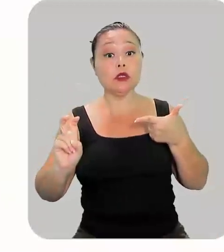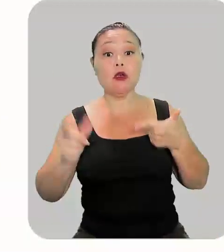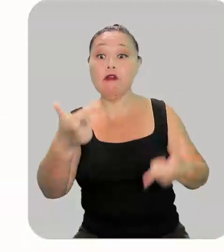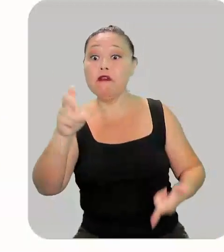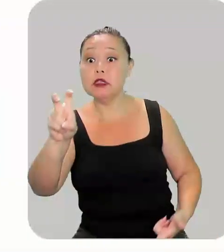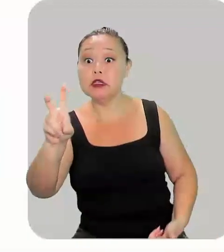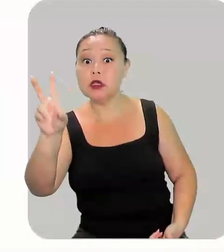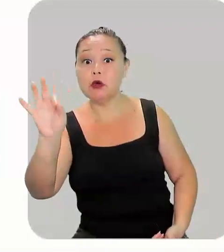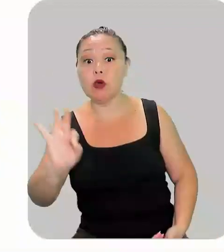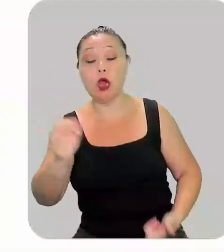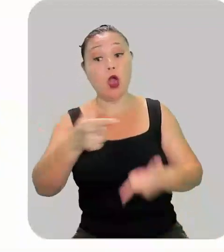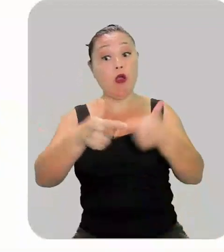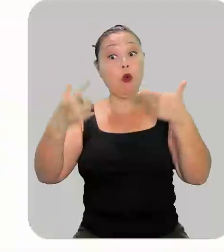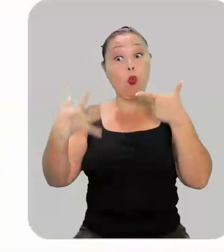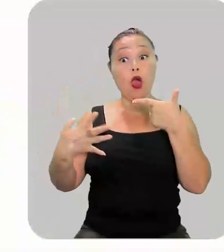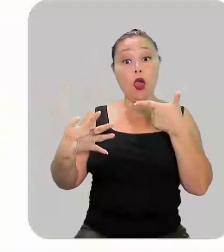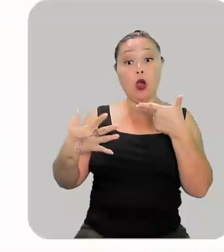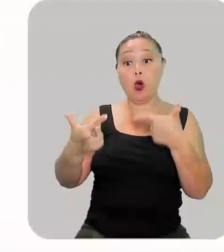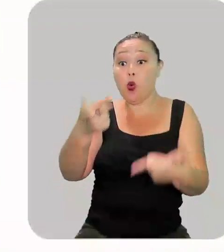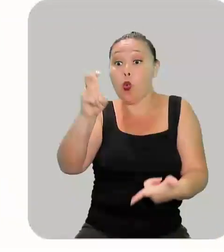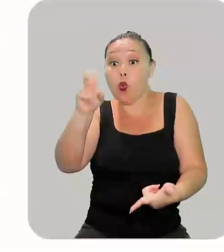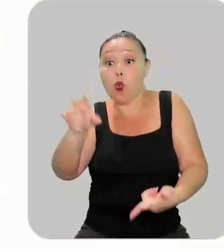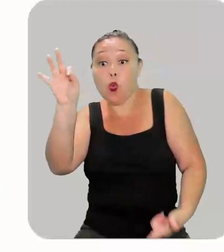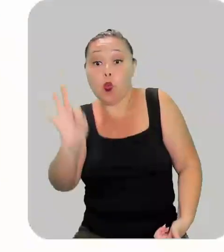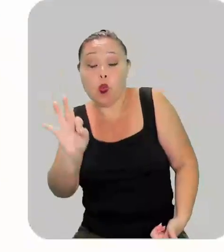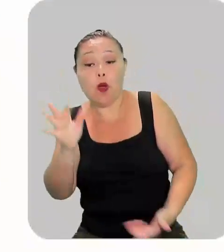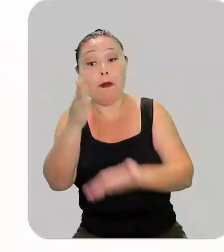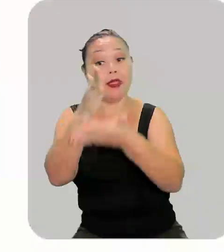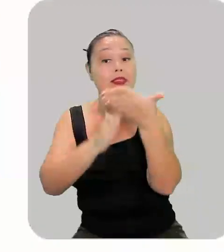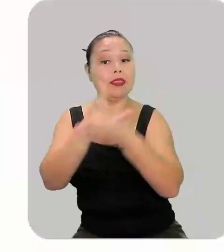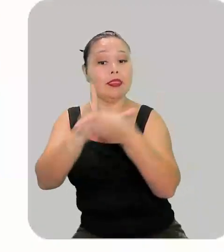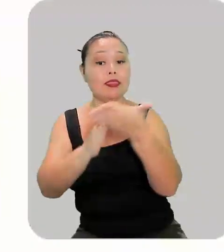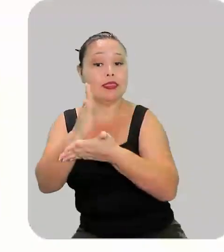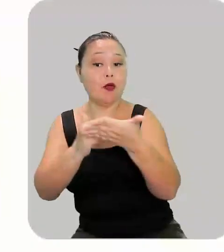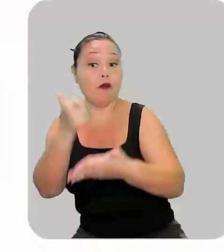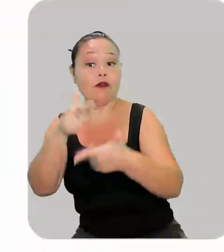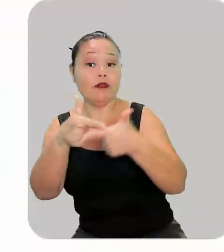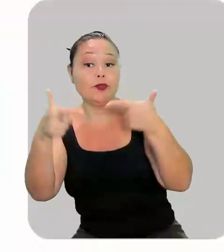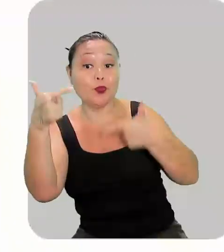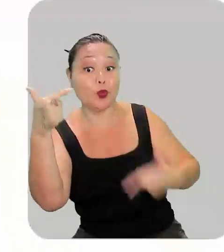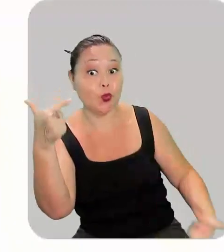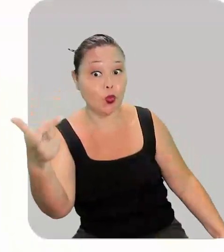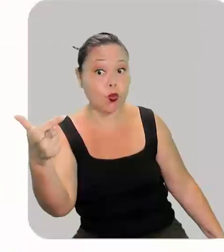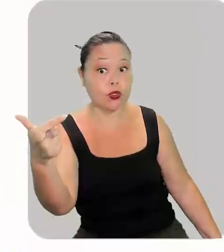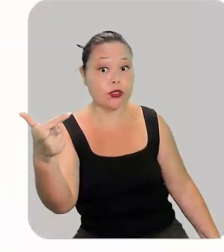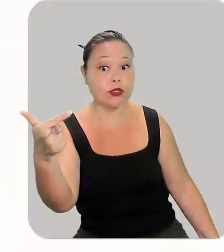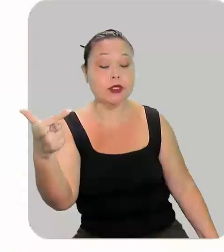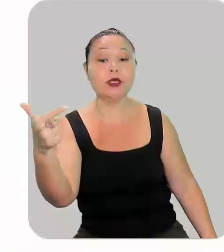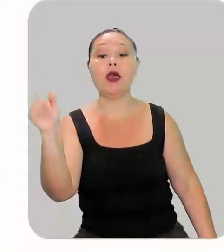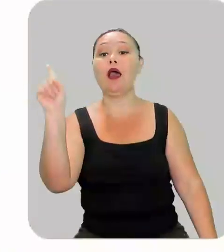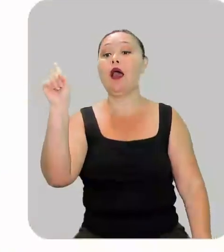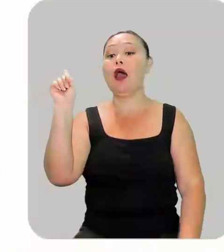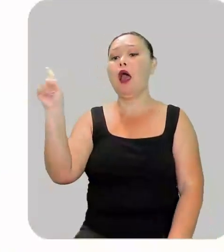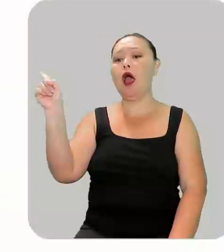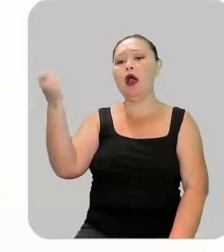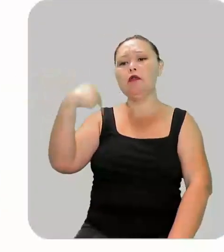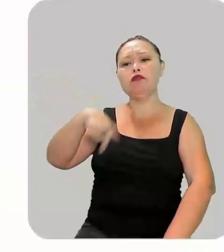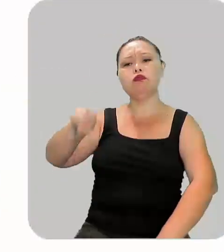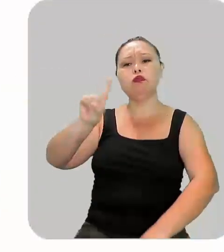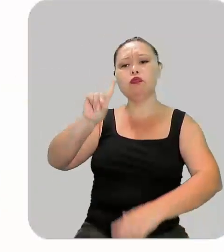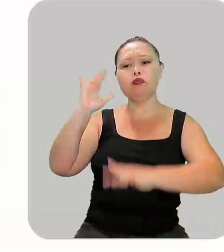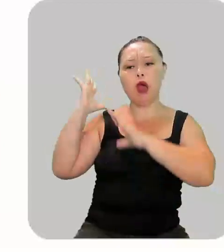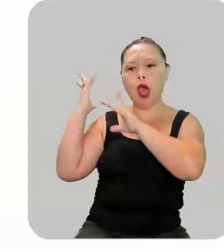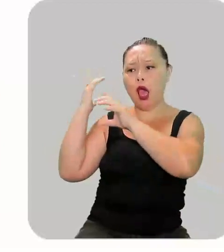E 25? Dividir por 4? 50%. É a metade, divide por 2. Ah, então esse aqui é o coração